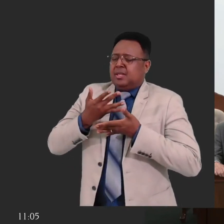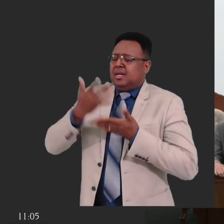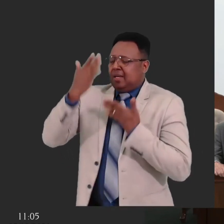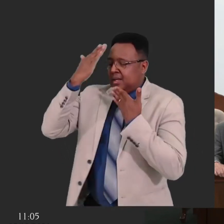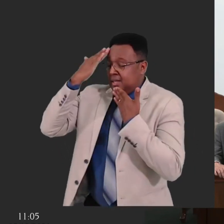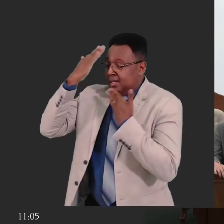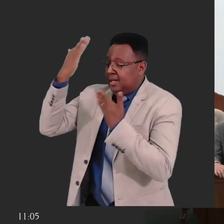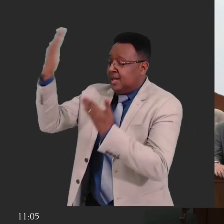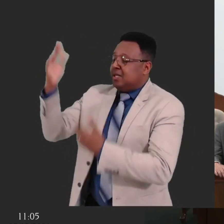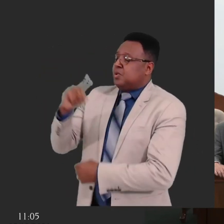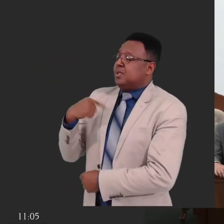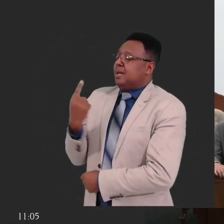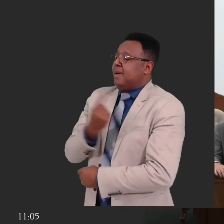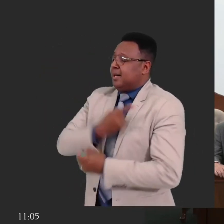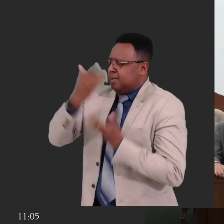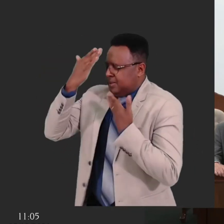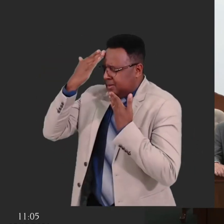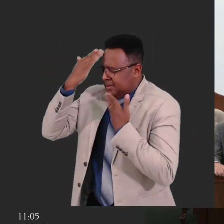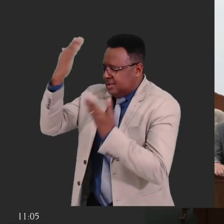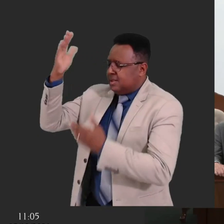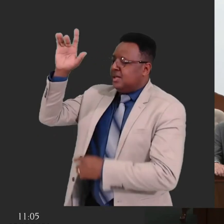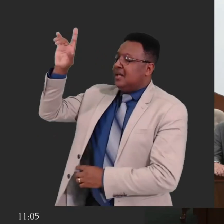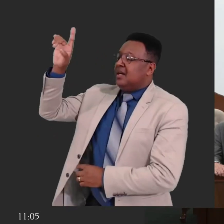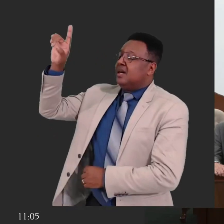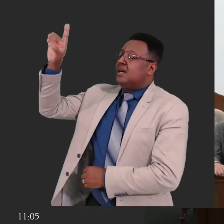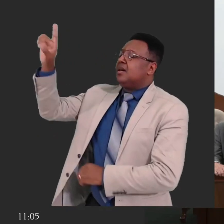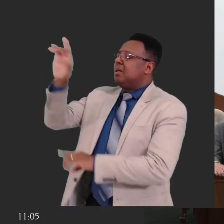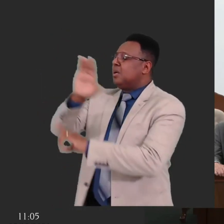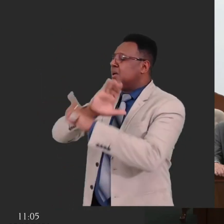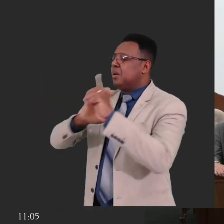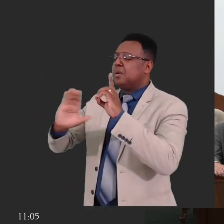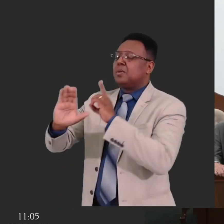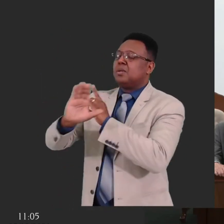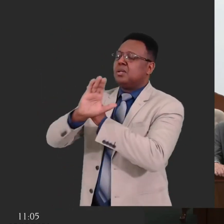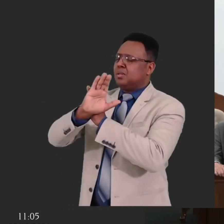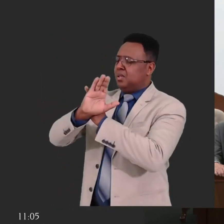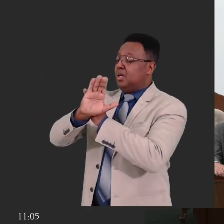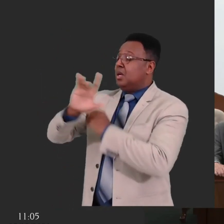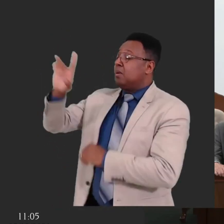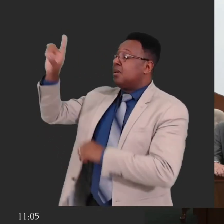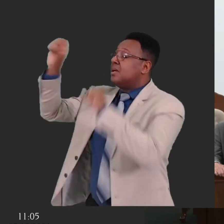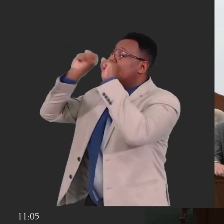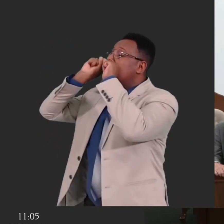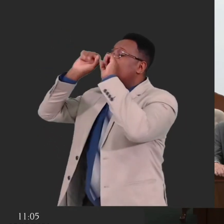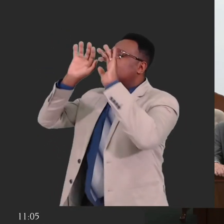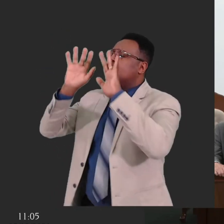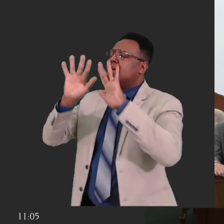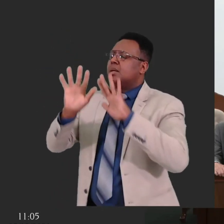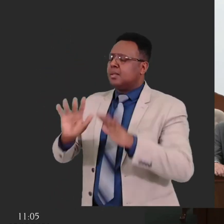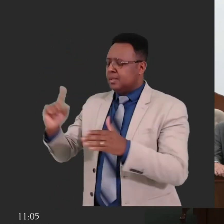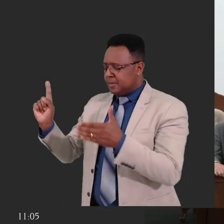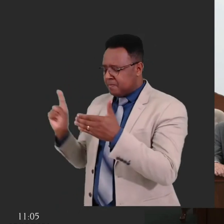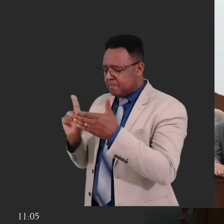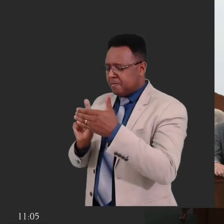Graça te damos, Senhor. Glória, por este culto santo, a boa presidência. Todos que